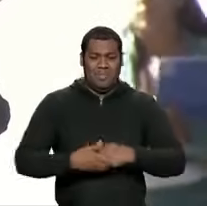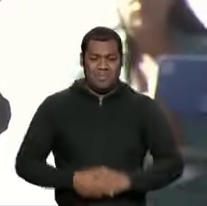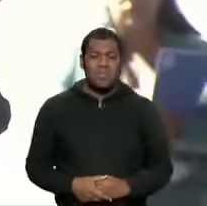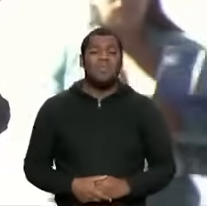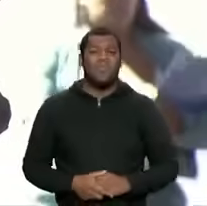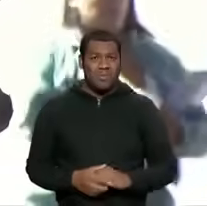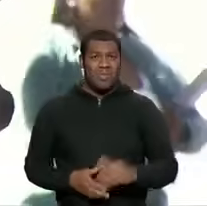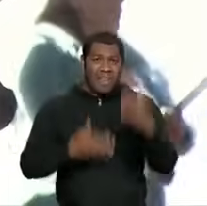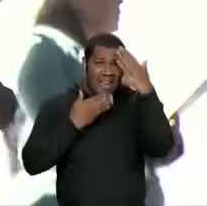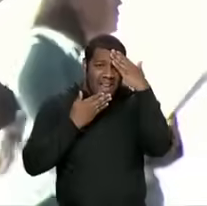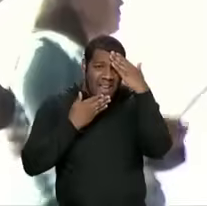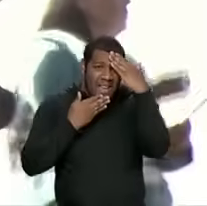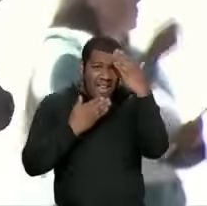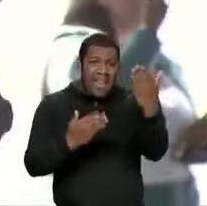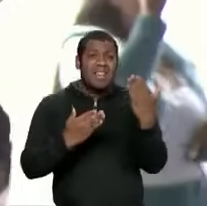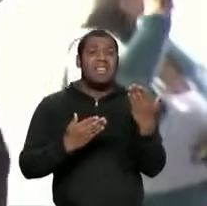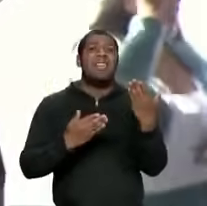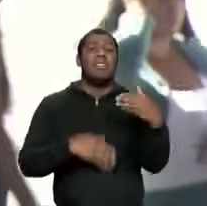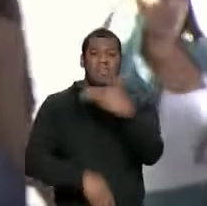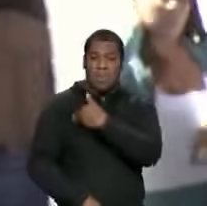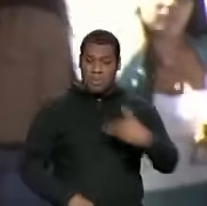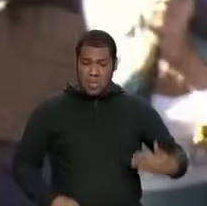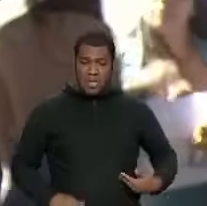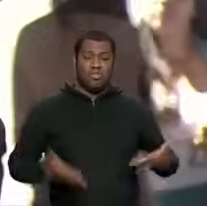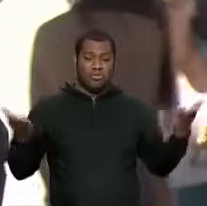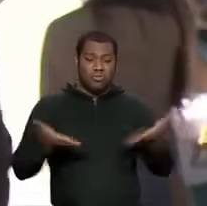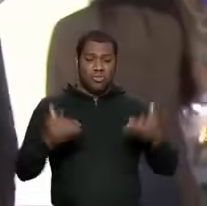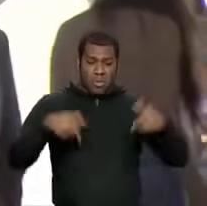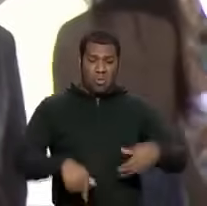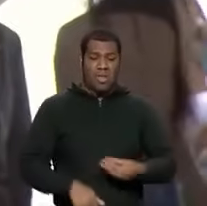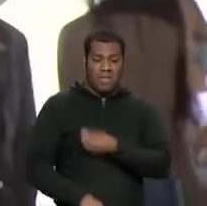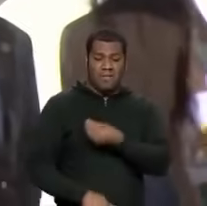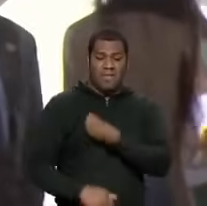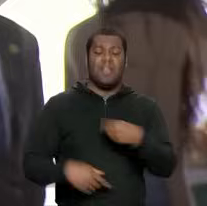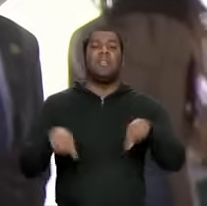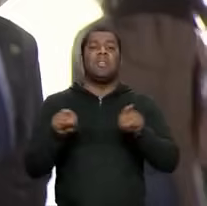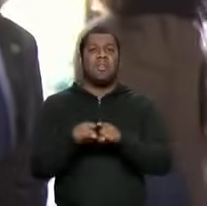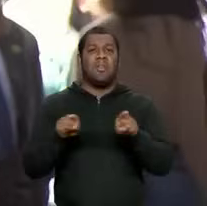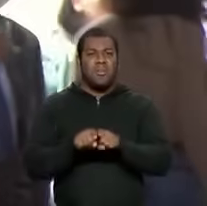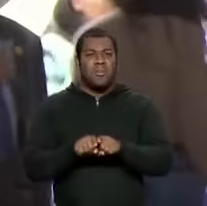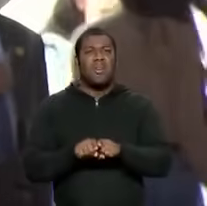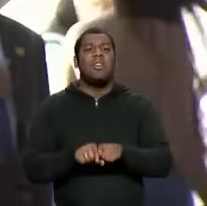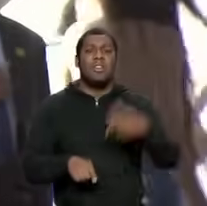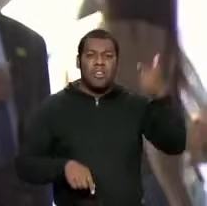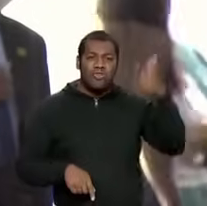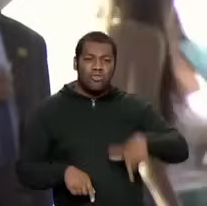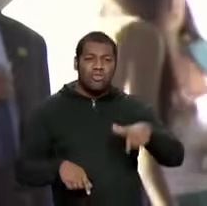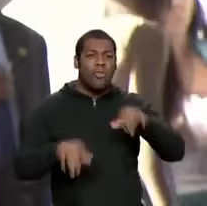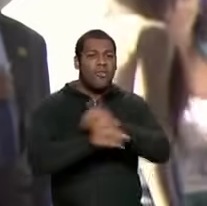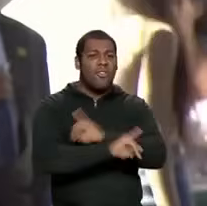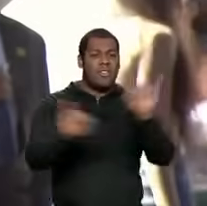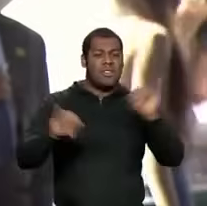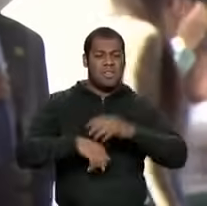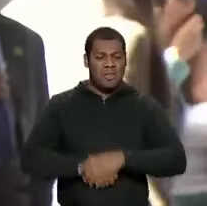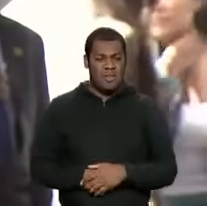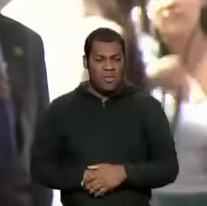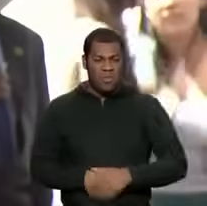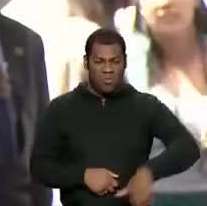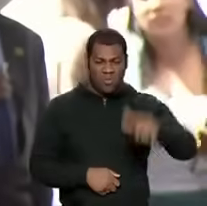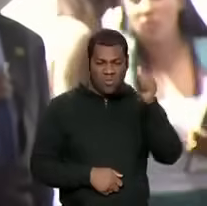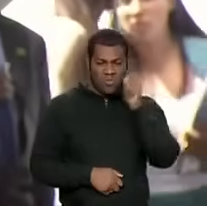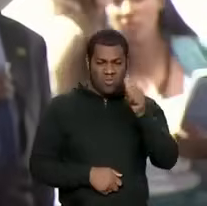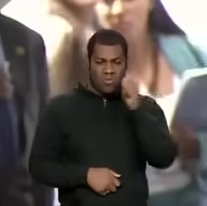agradece a presença de todos os ministros das ministras E mais uma vez companheiras Margaridas